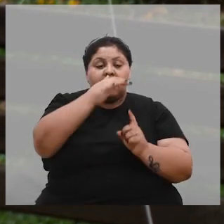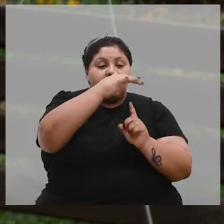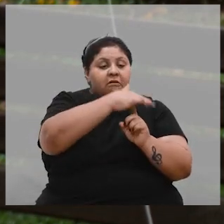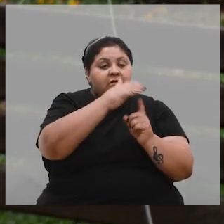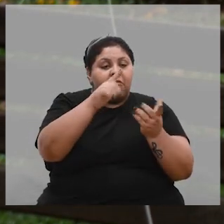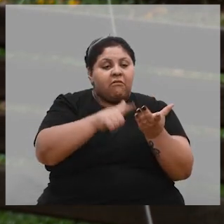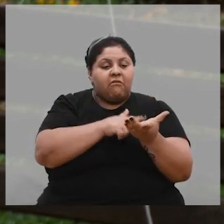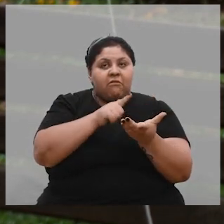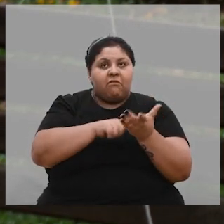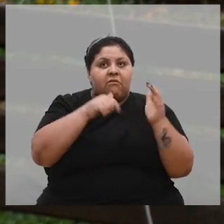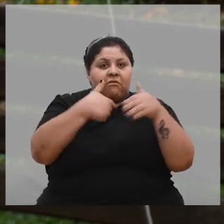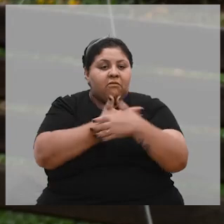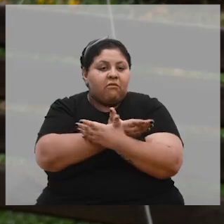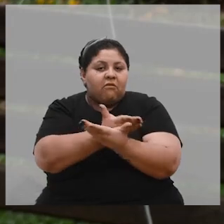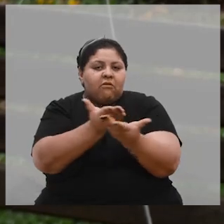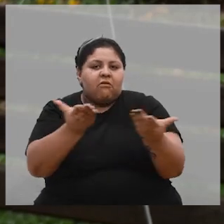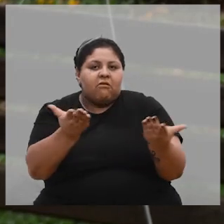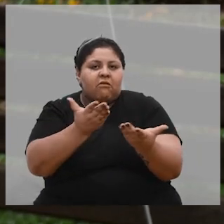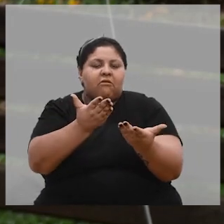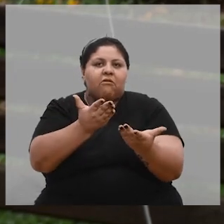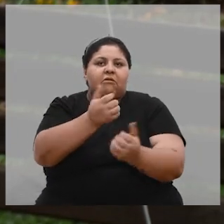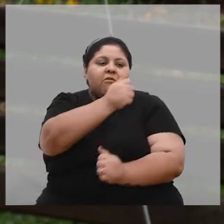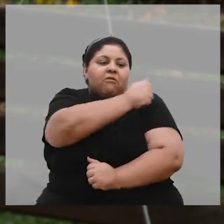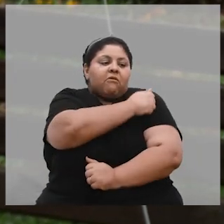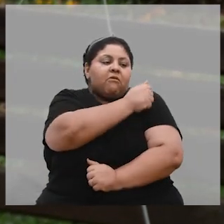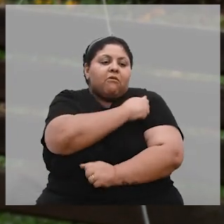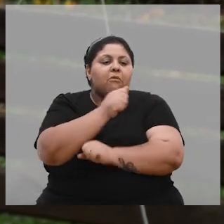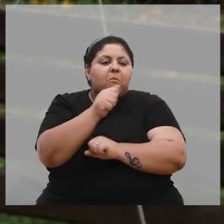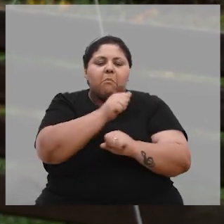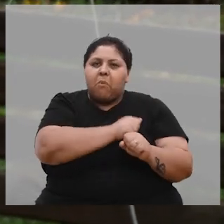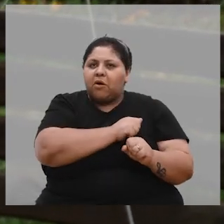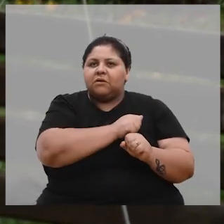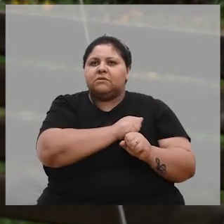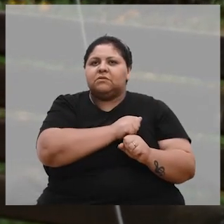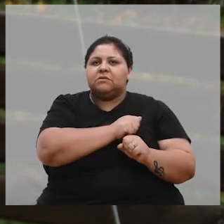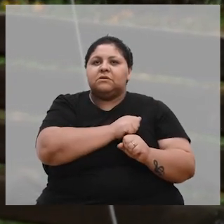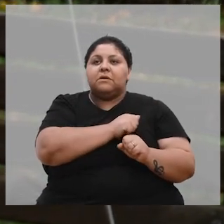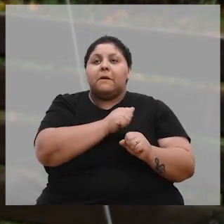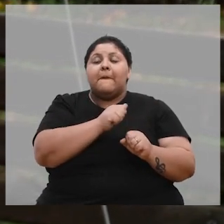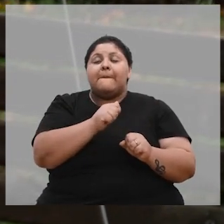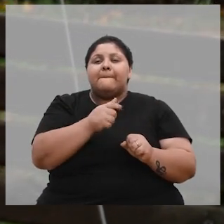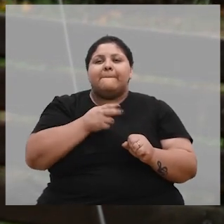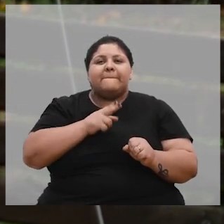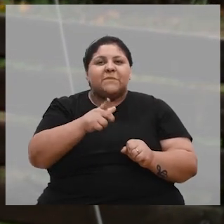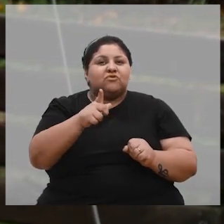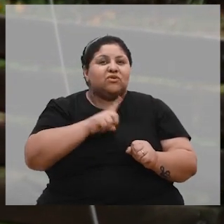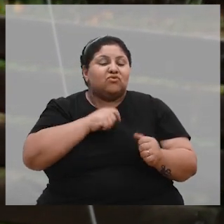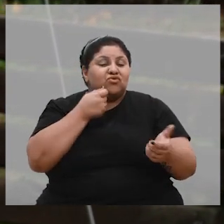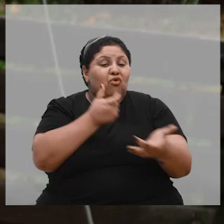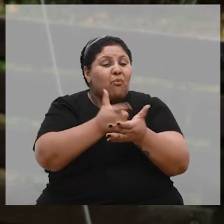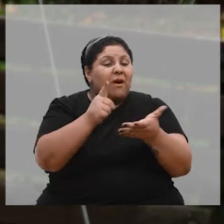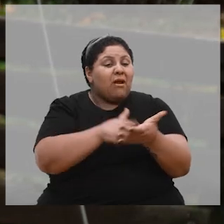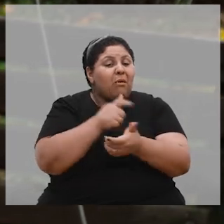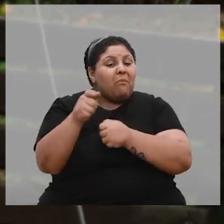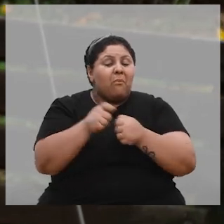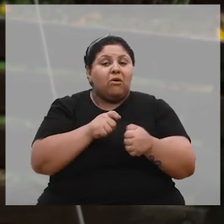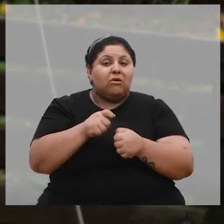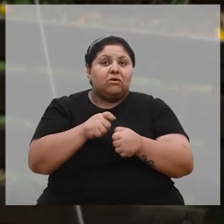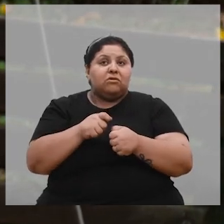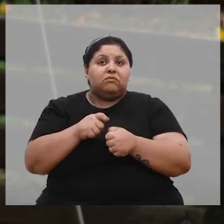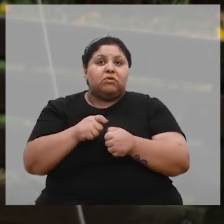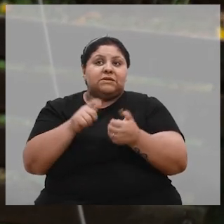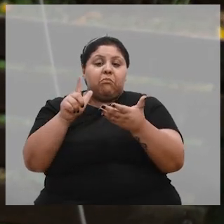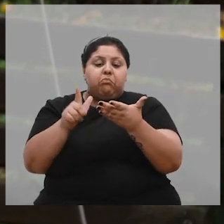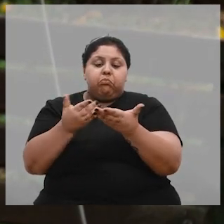consciente de que a Feira do Livro é um espaço para que o seu aluno possa, mesmo que não tendo condições de comprar o livro, mas